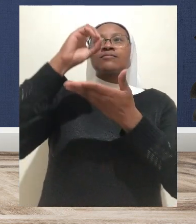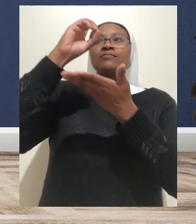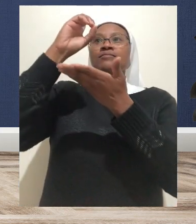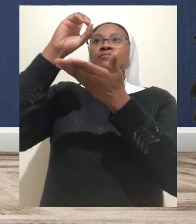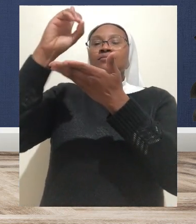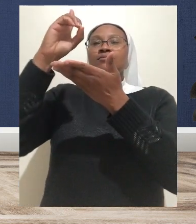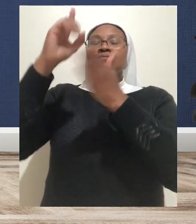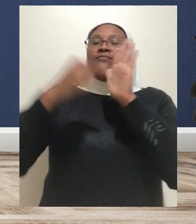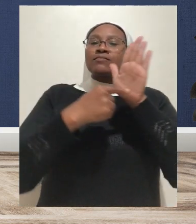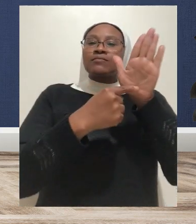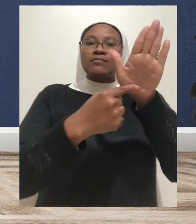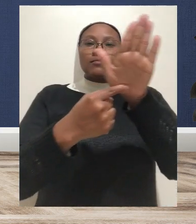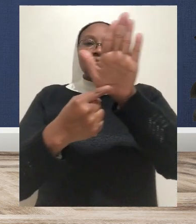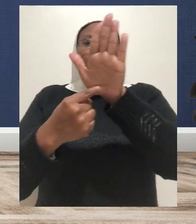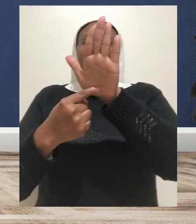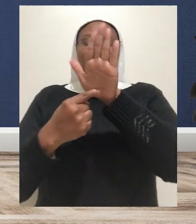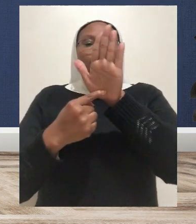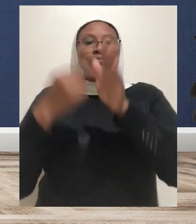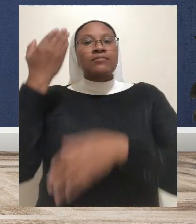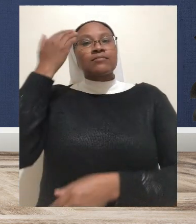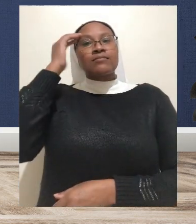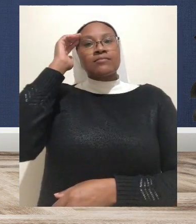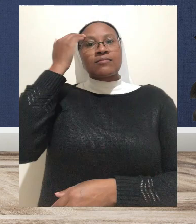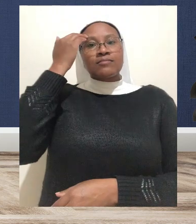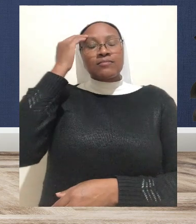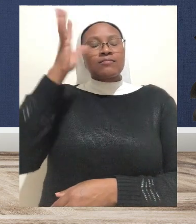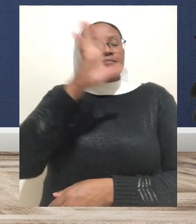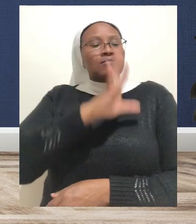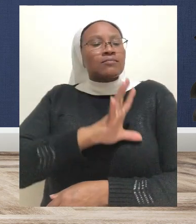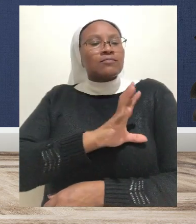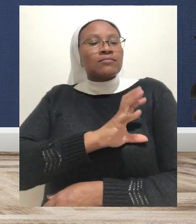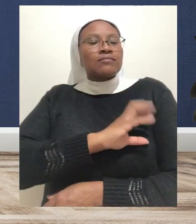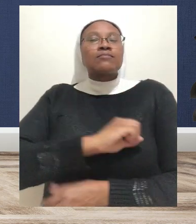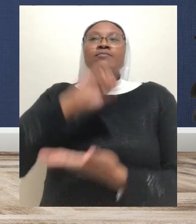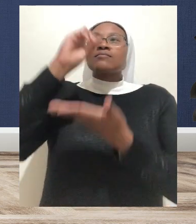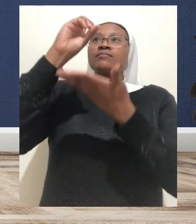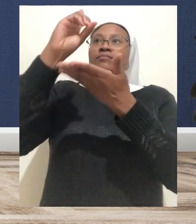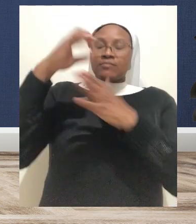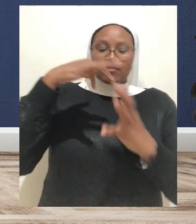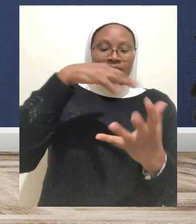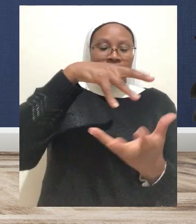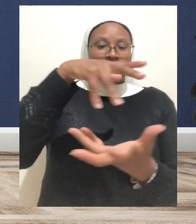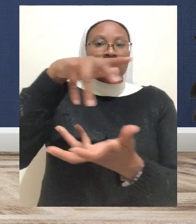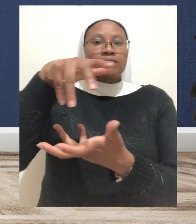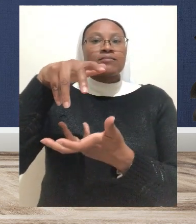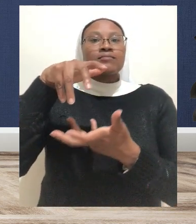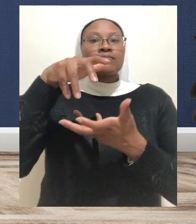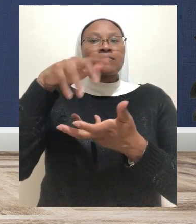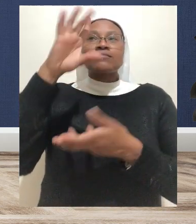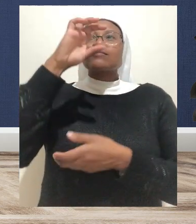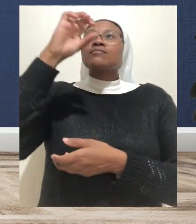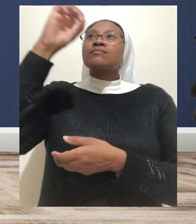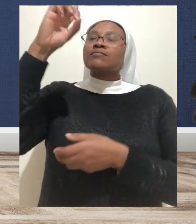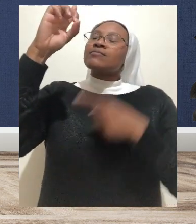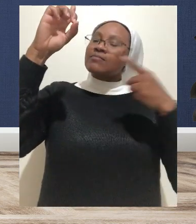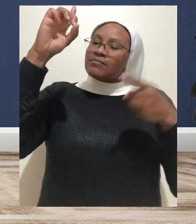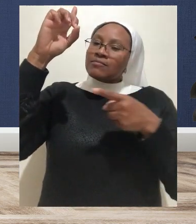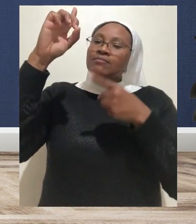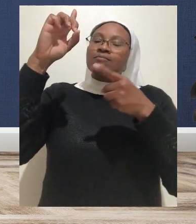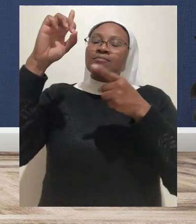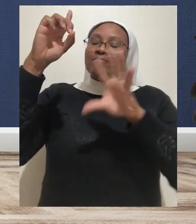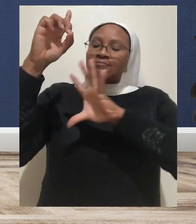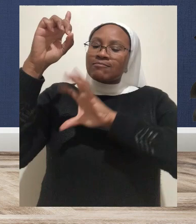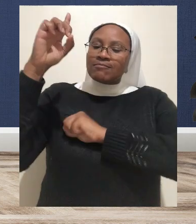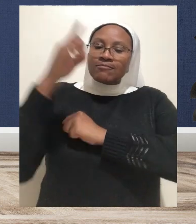Santíssima Trindade nos leve a compreender o amor de Deus pela humanidade e nos